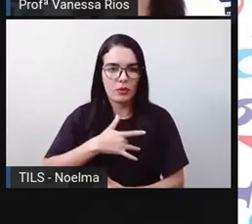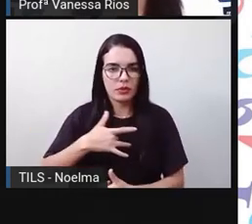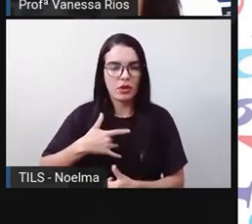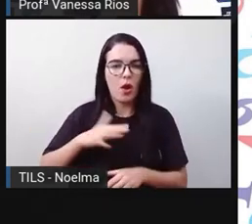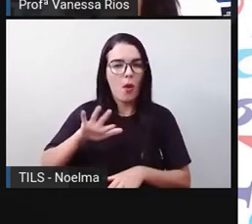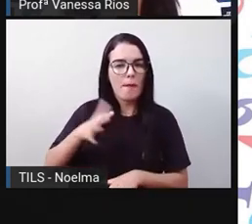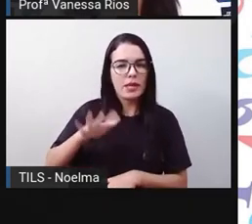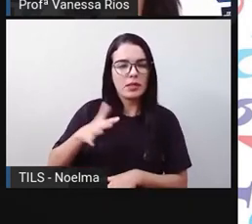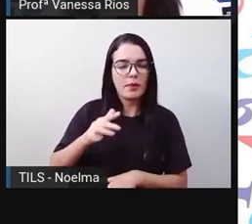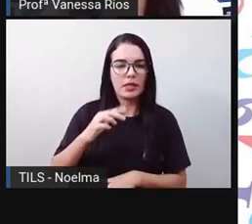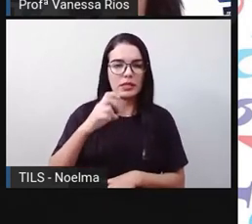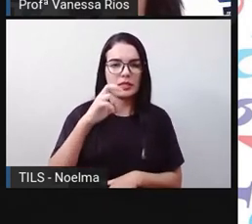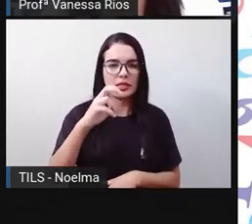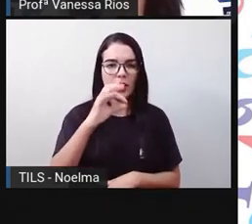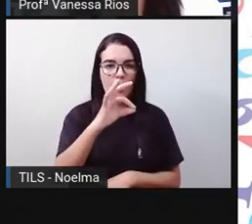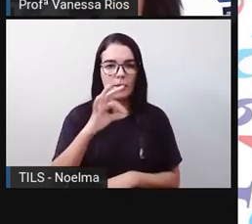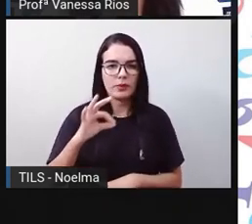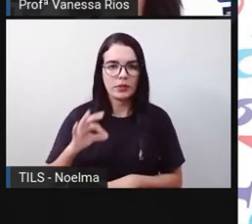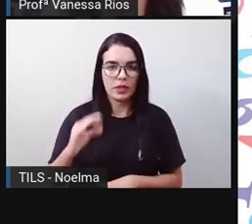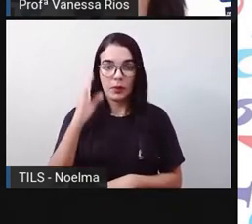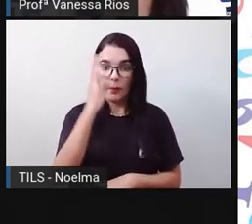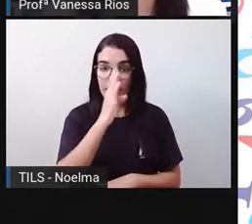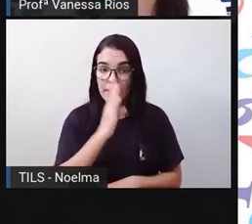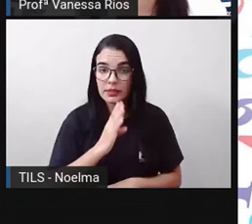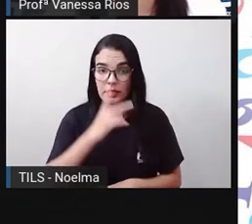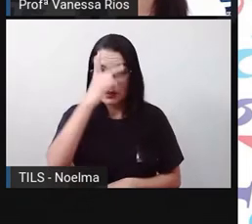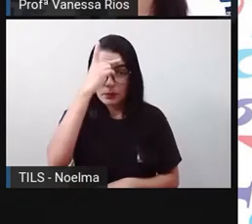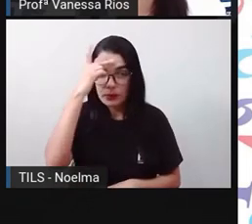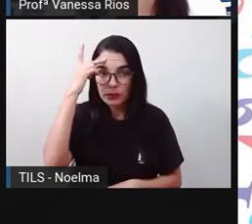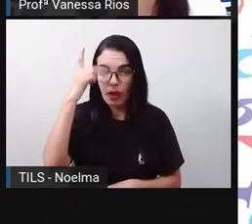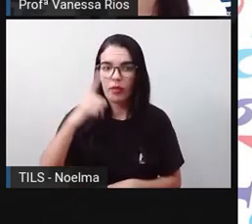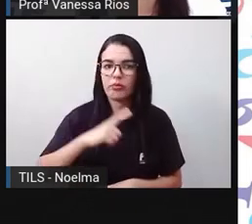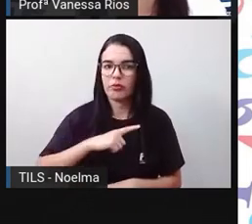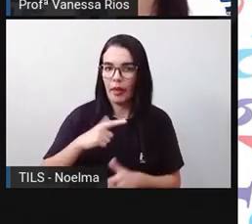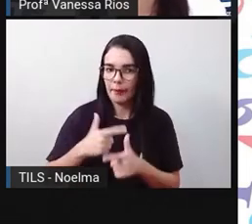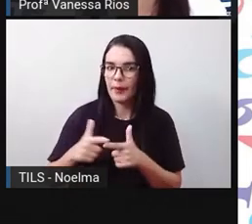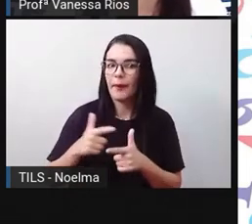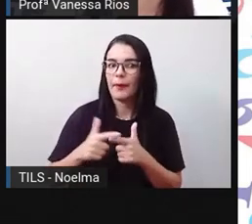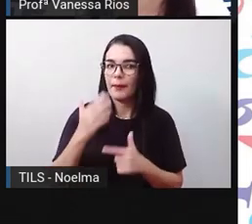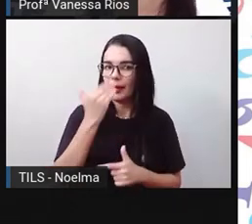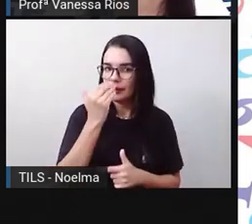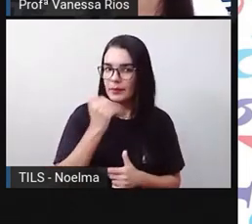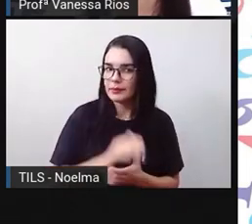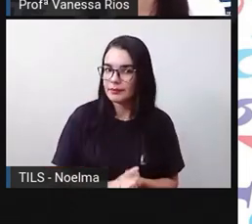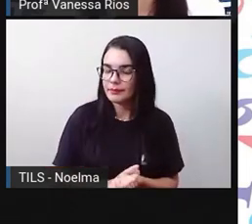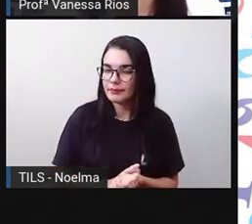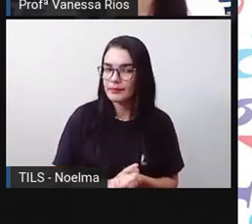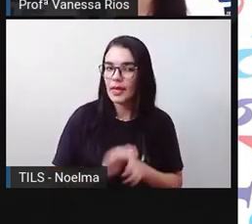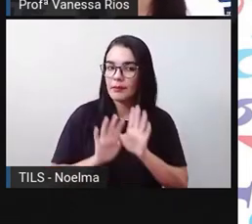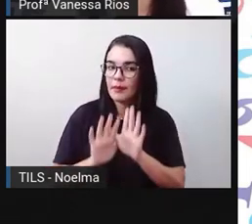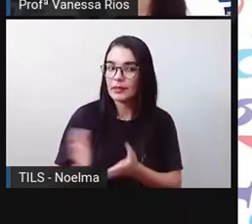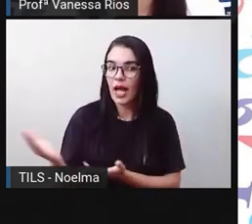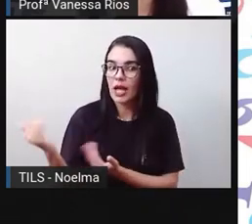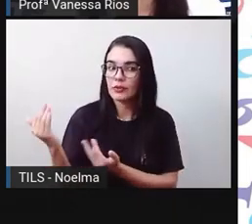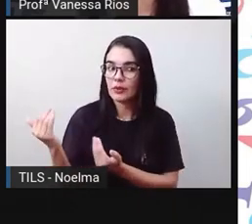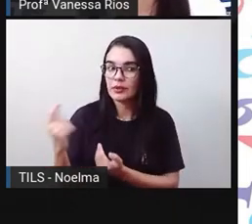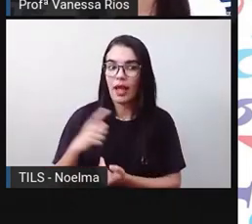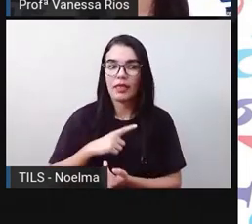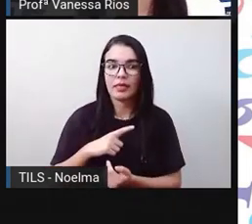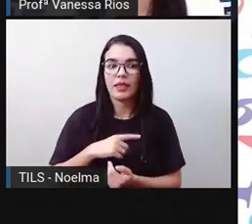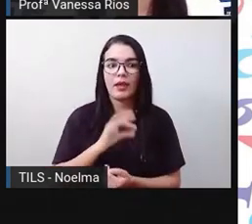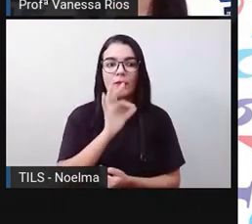dos brasileiros sofrem de distúrbios alimentares. No entanto, na adolescência, esse índice chega até